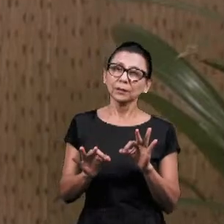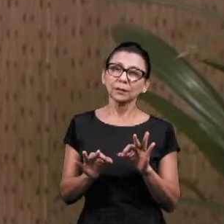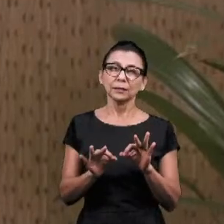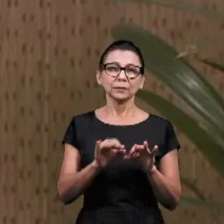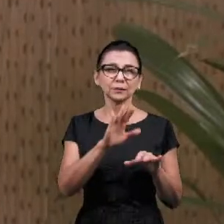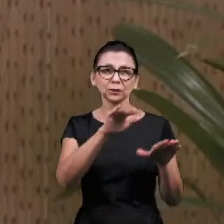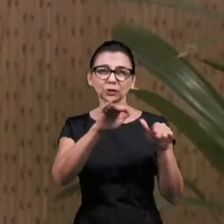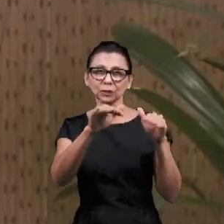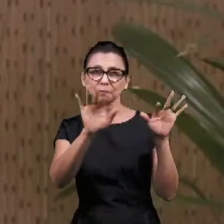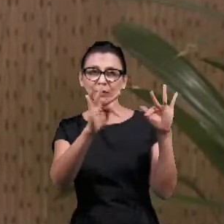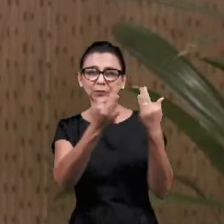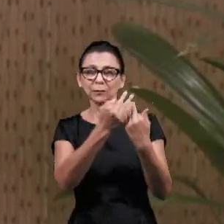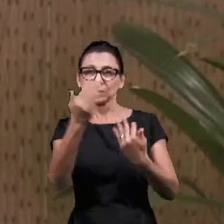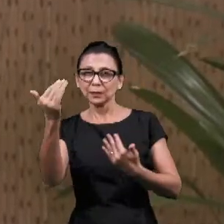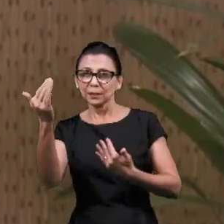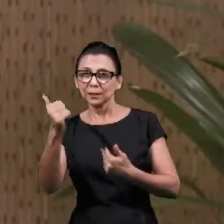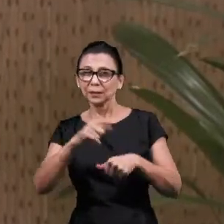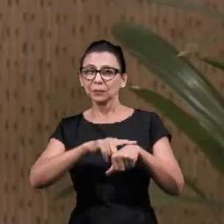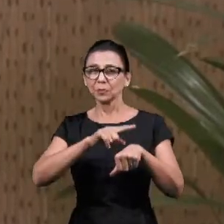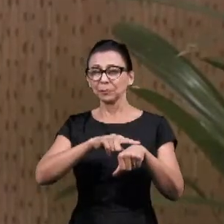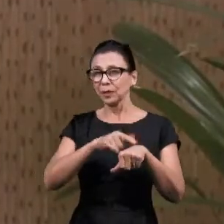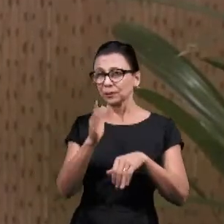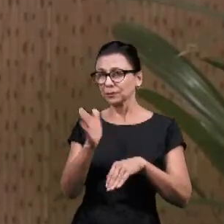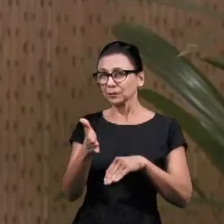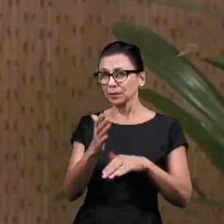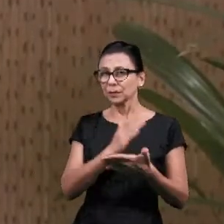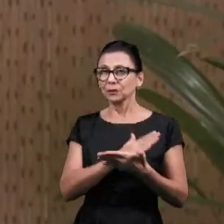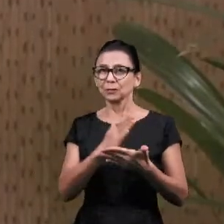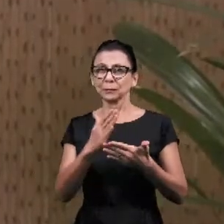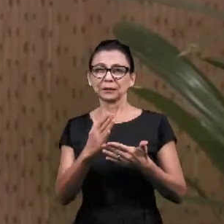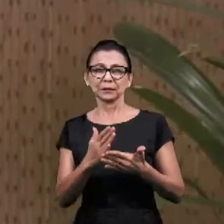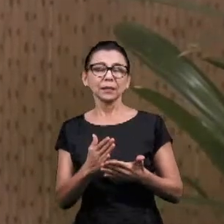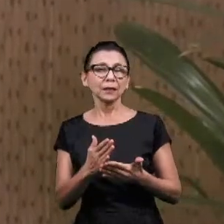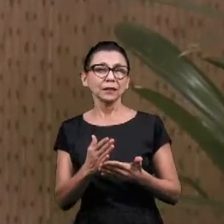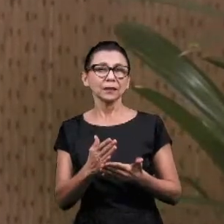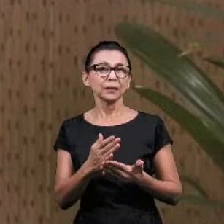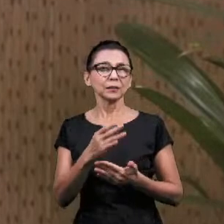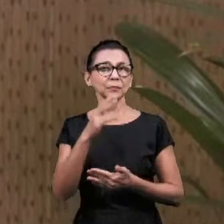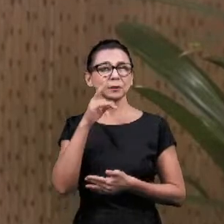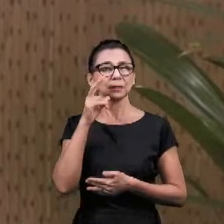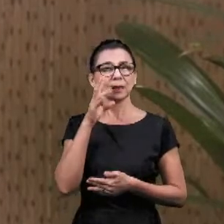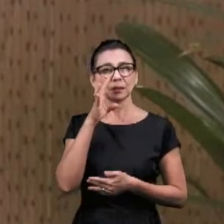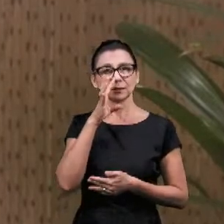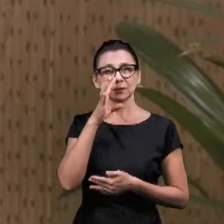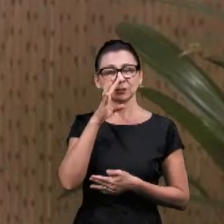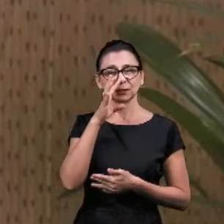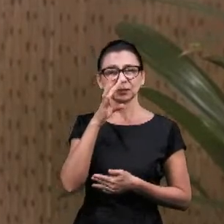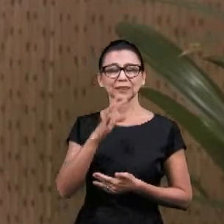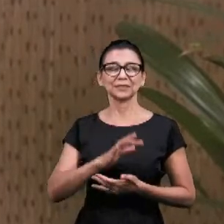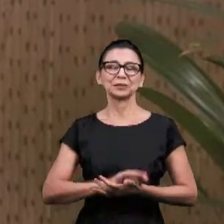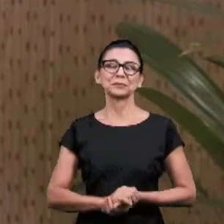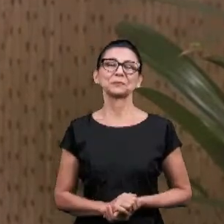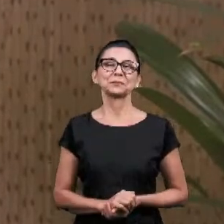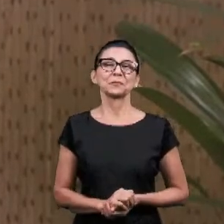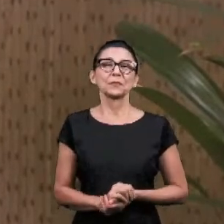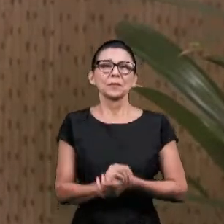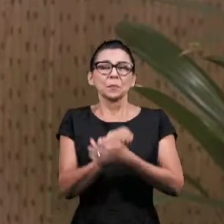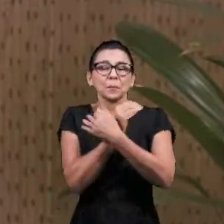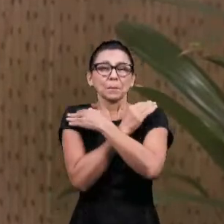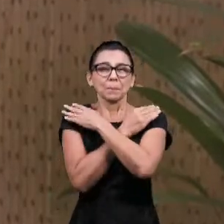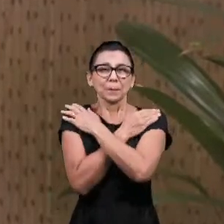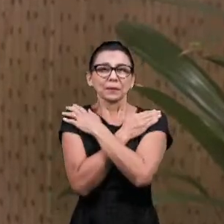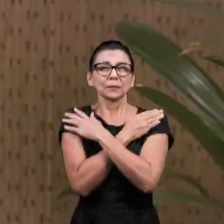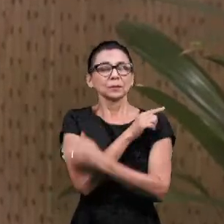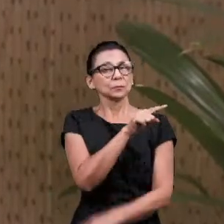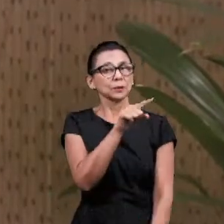chamando a família, vai começando a assistir, a participar. Um grande abraço para você, irmão, que